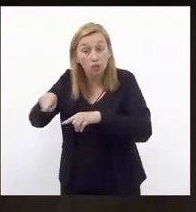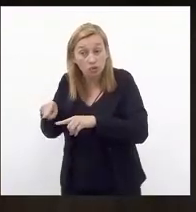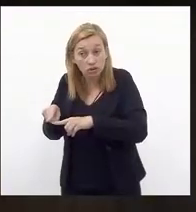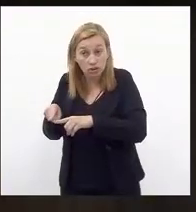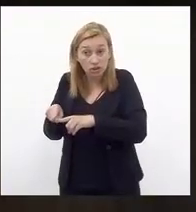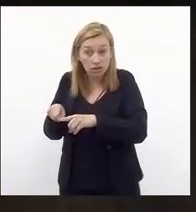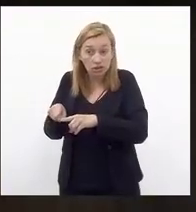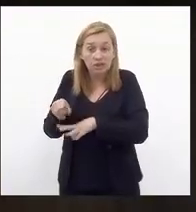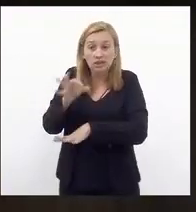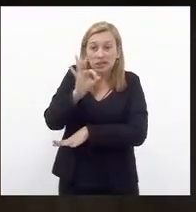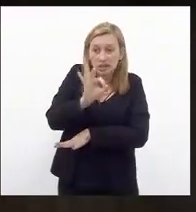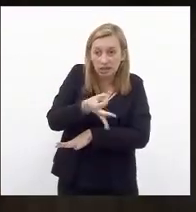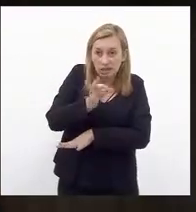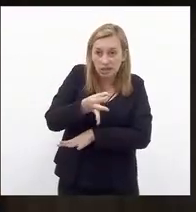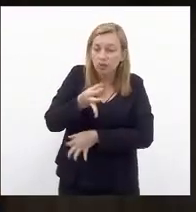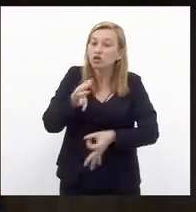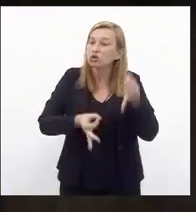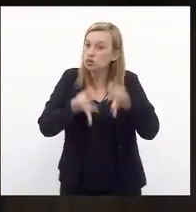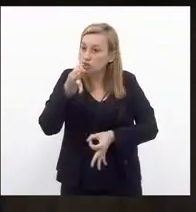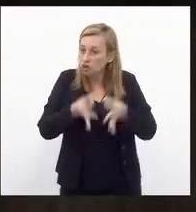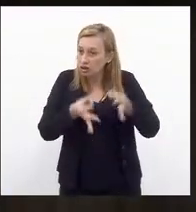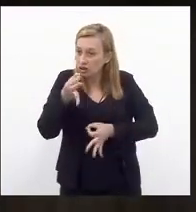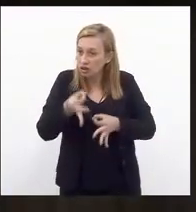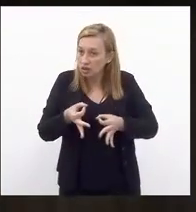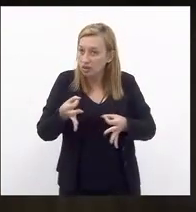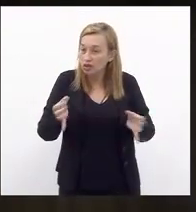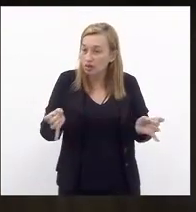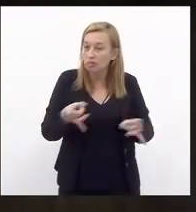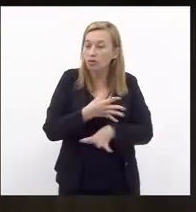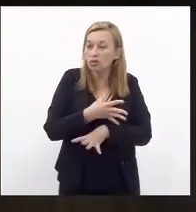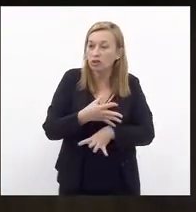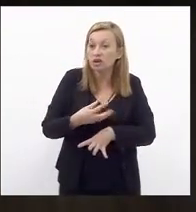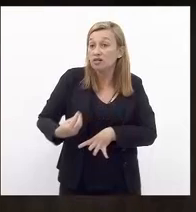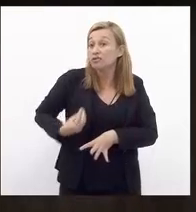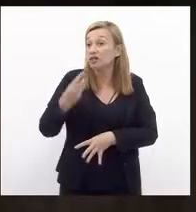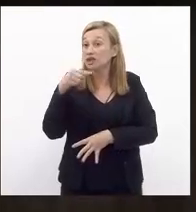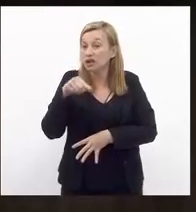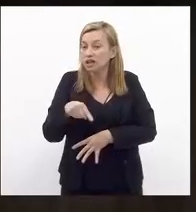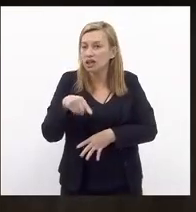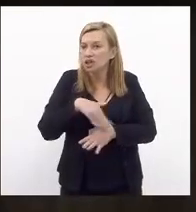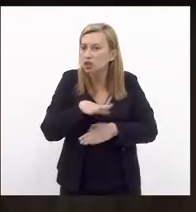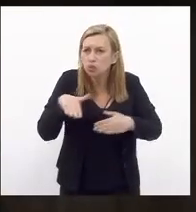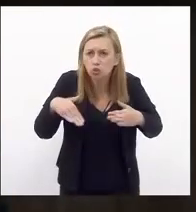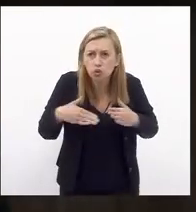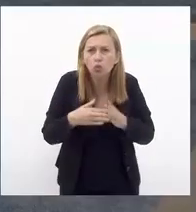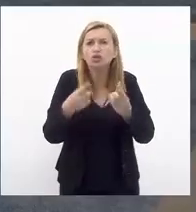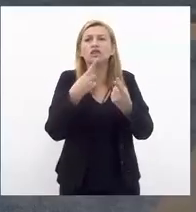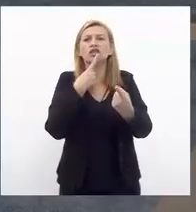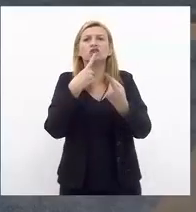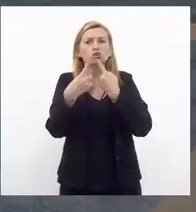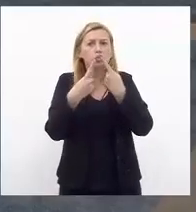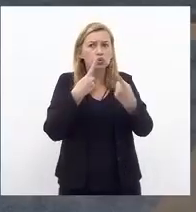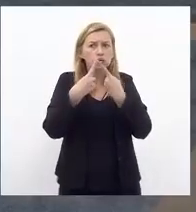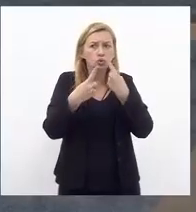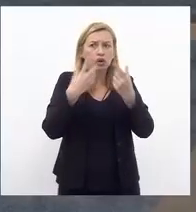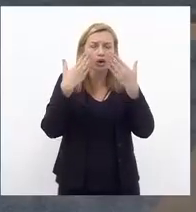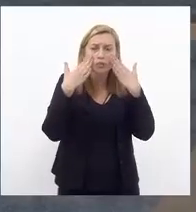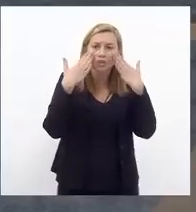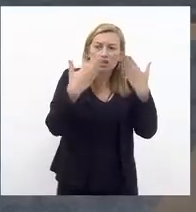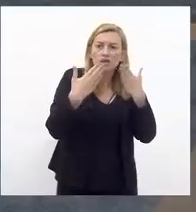que efetivamente Justiça seja feita estiveram aqui em todas as discussões